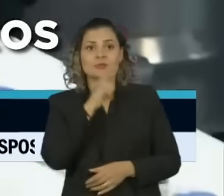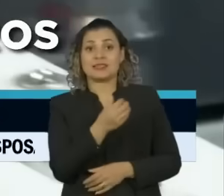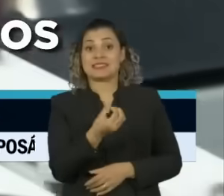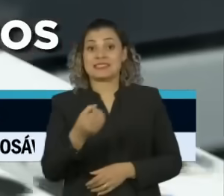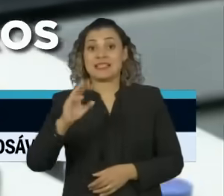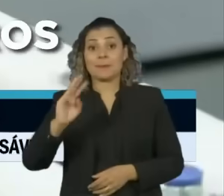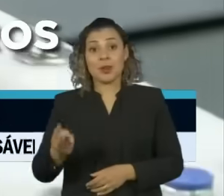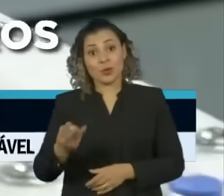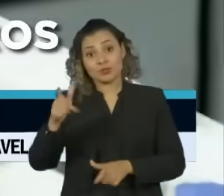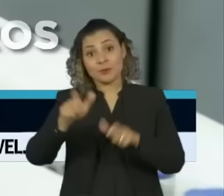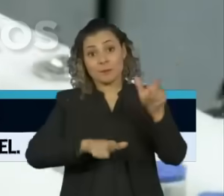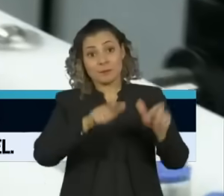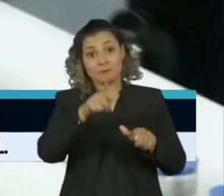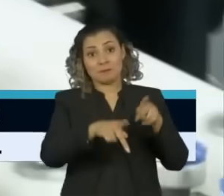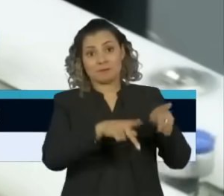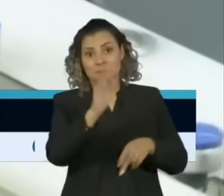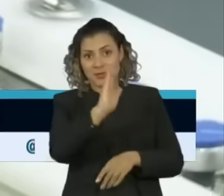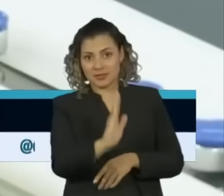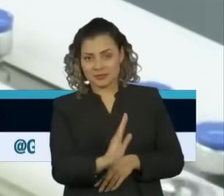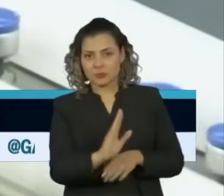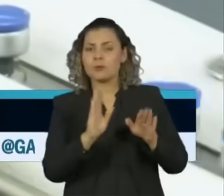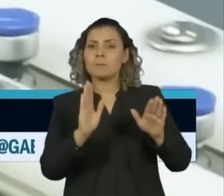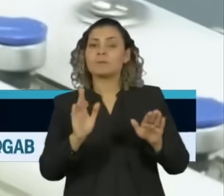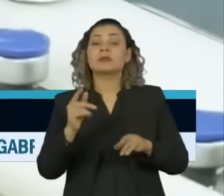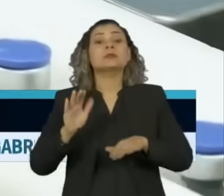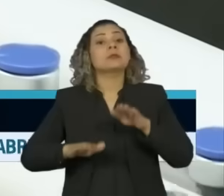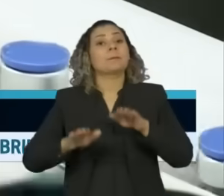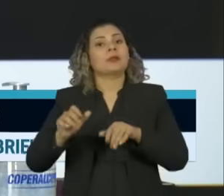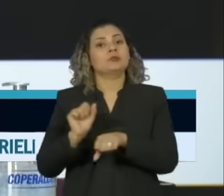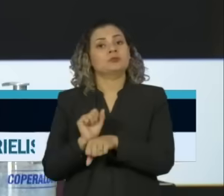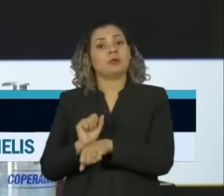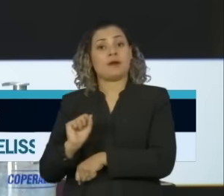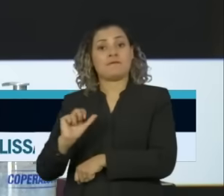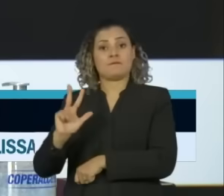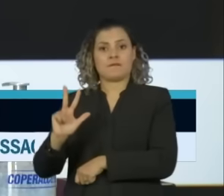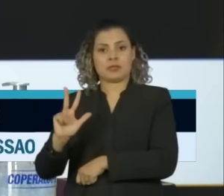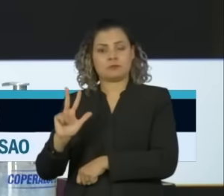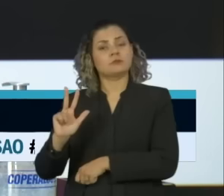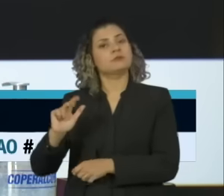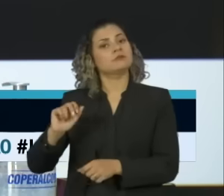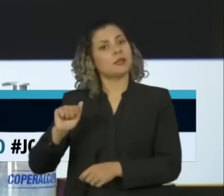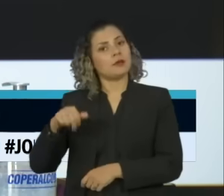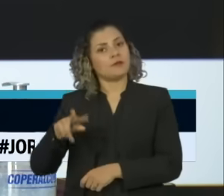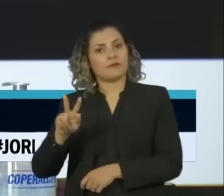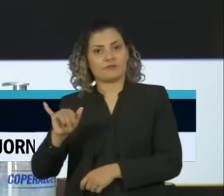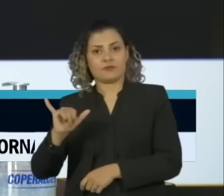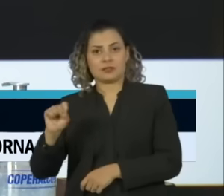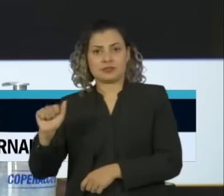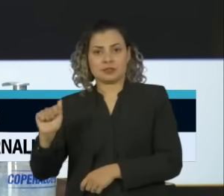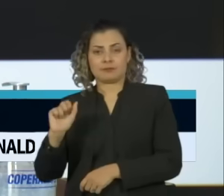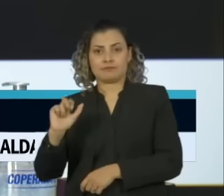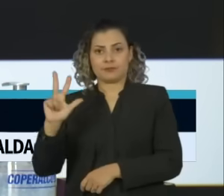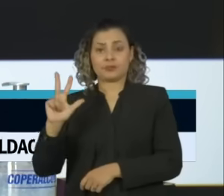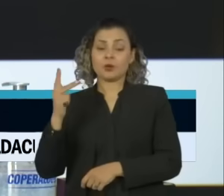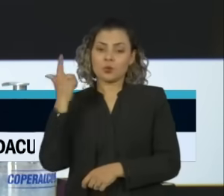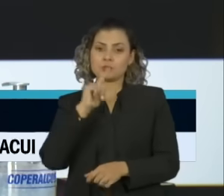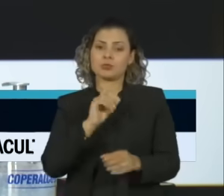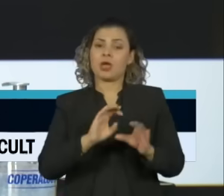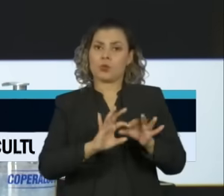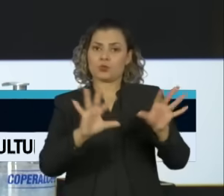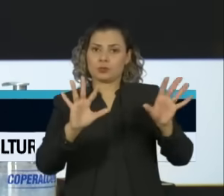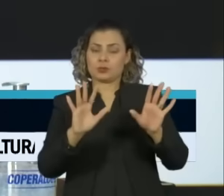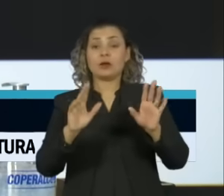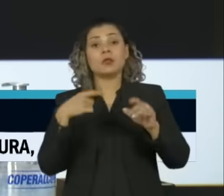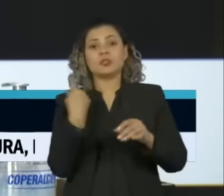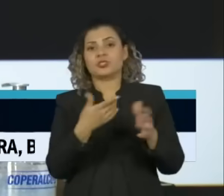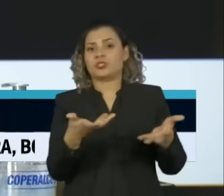de brasileiros. A distribuição dependerá da aprovação da Anvisa. O que nós queremos é ampliar a velocidade da produção